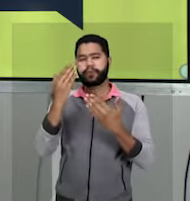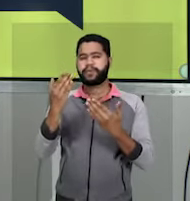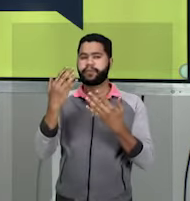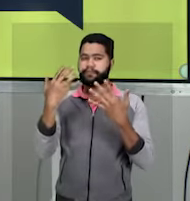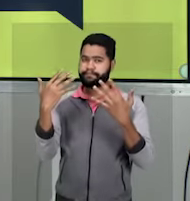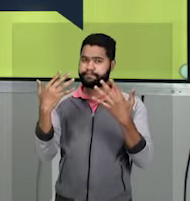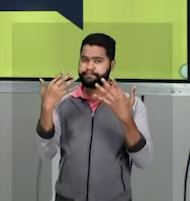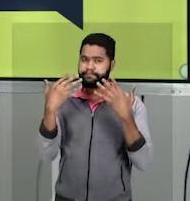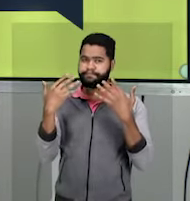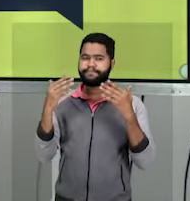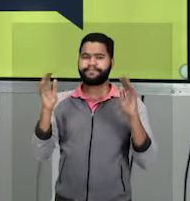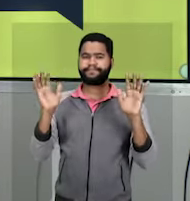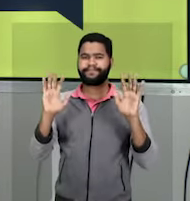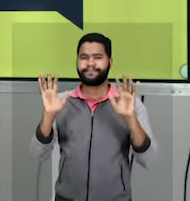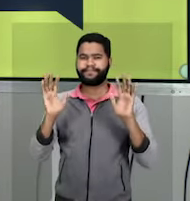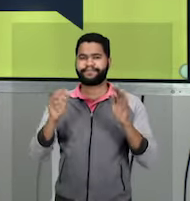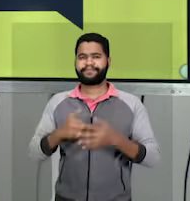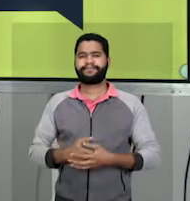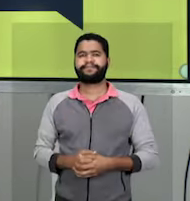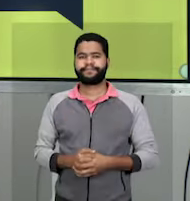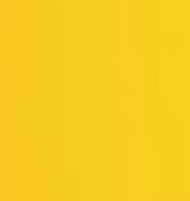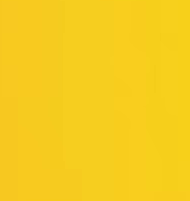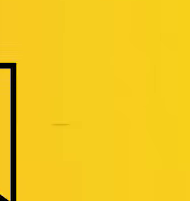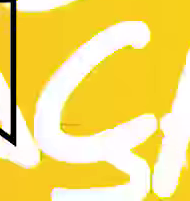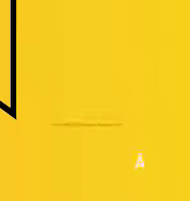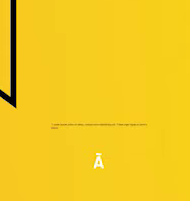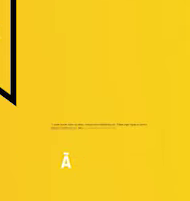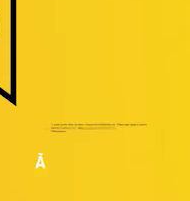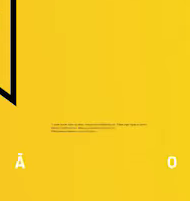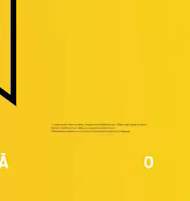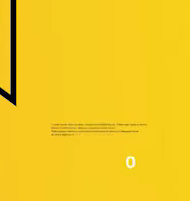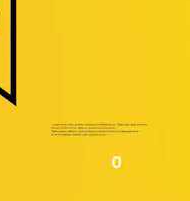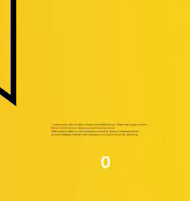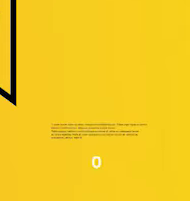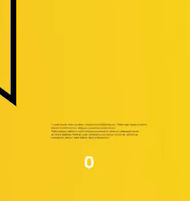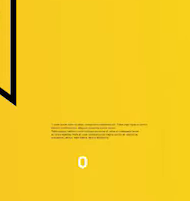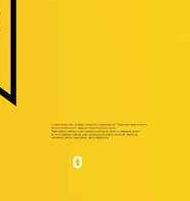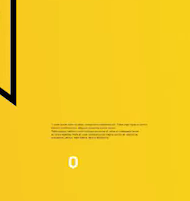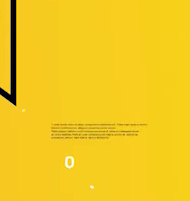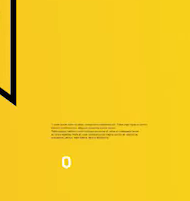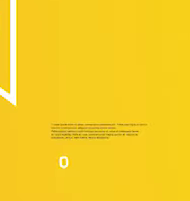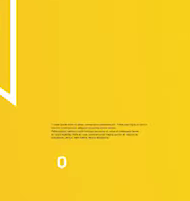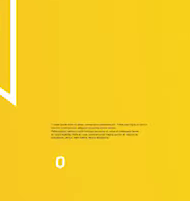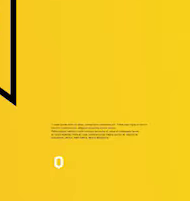por sua atenção e até a próxima um